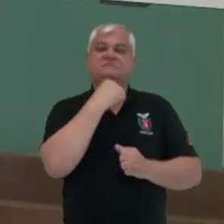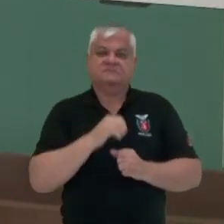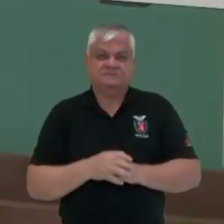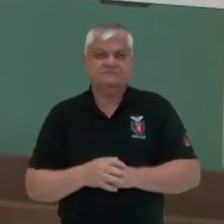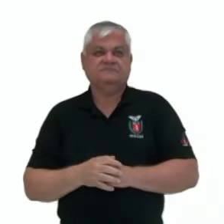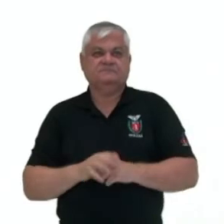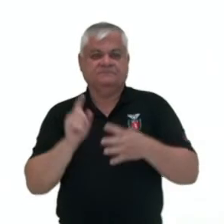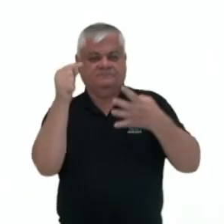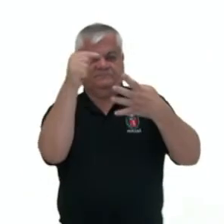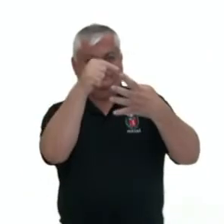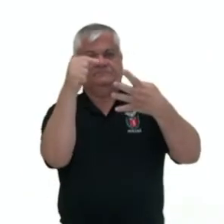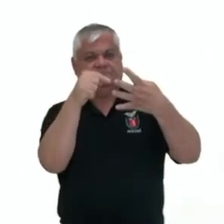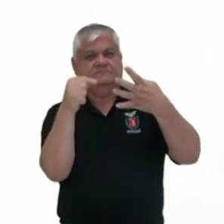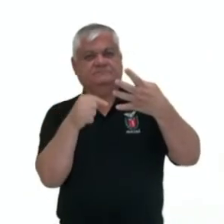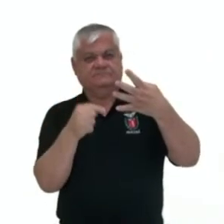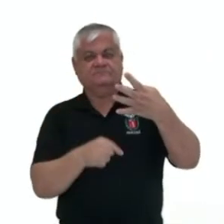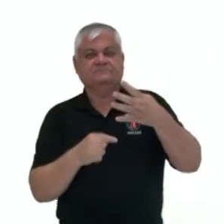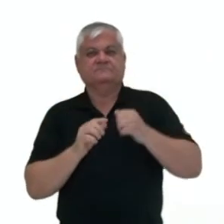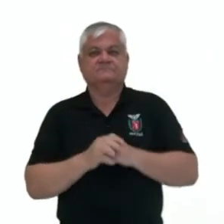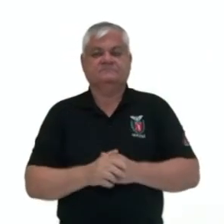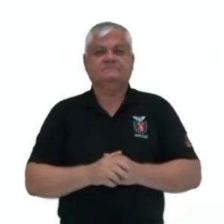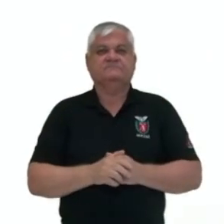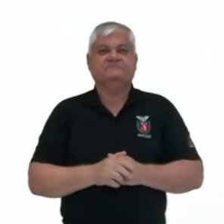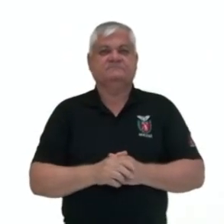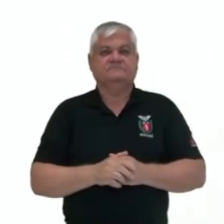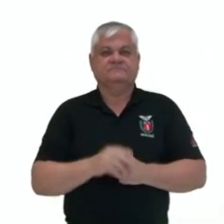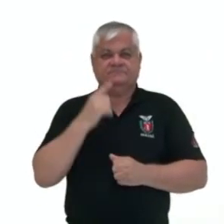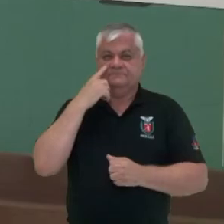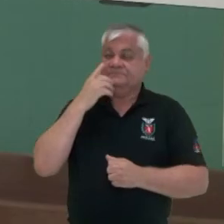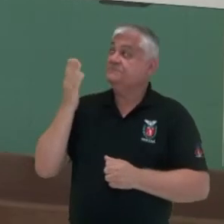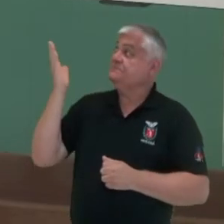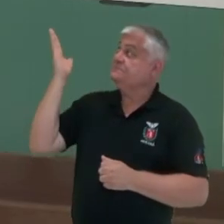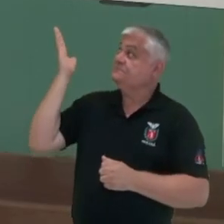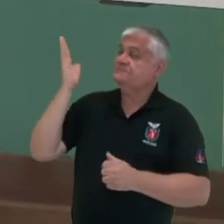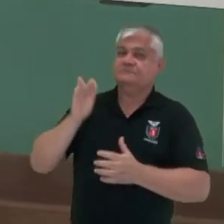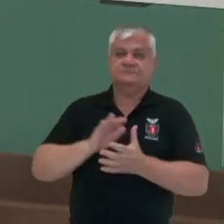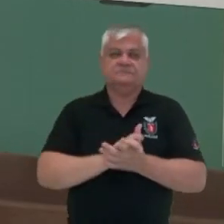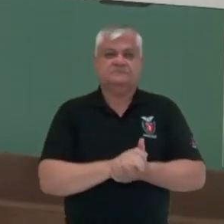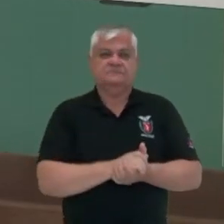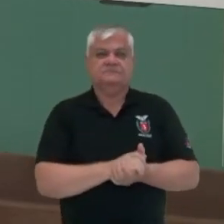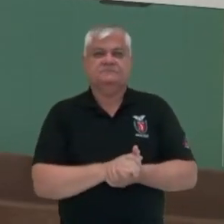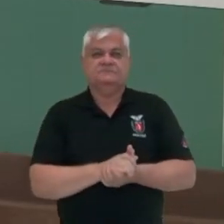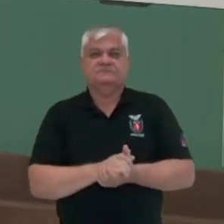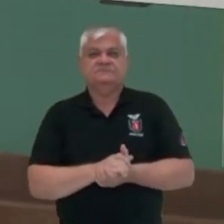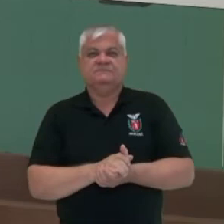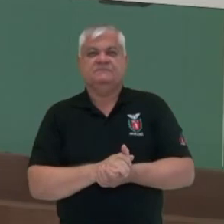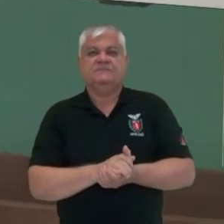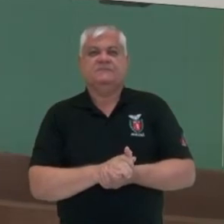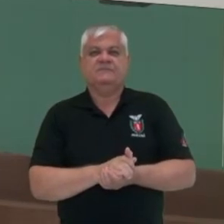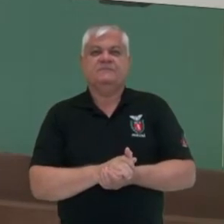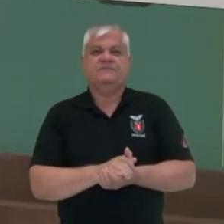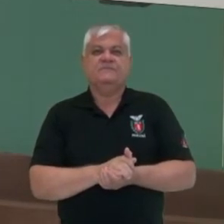Então aqui a gente tem alguns exemplos, ó, tá? Dos golpes.